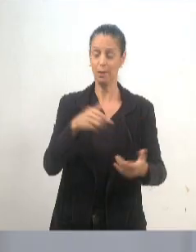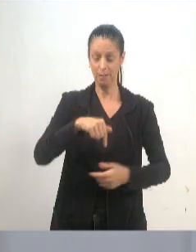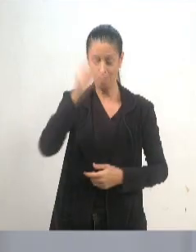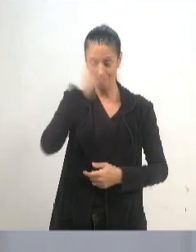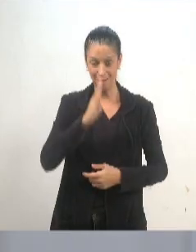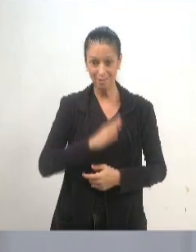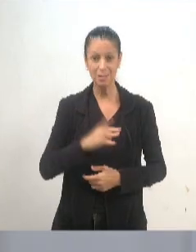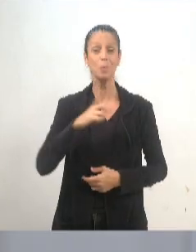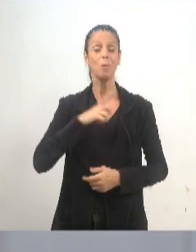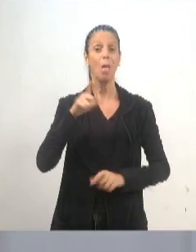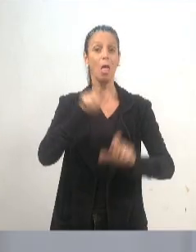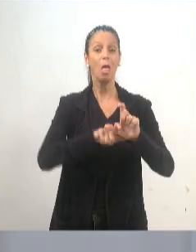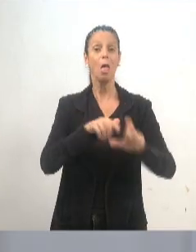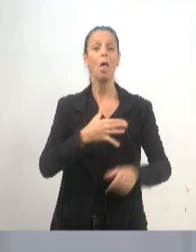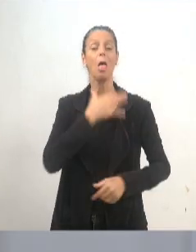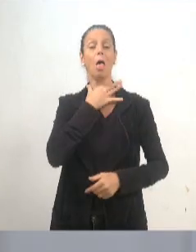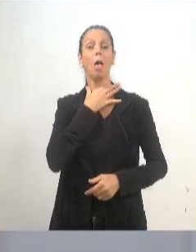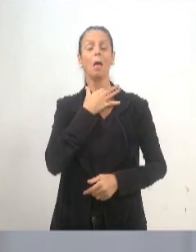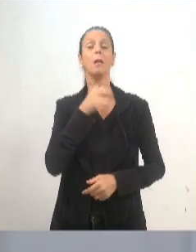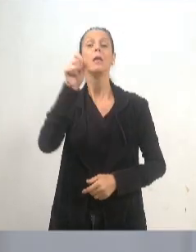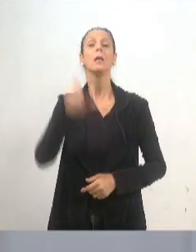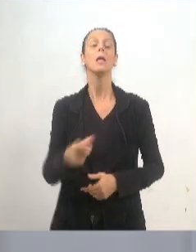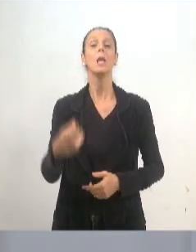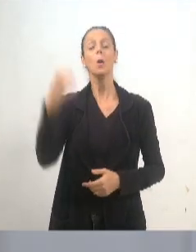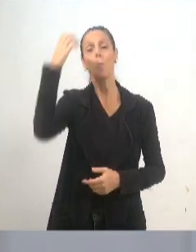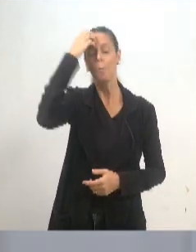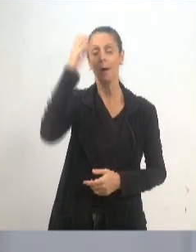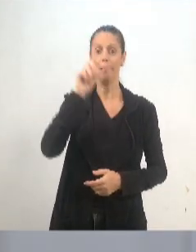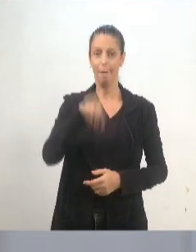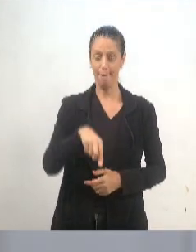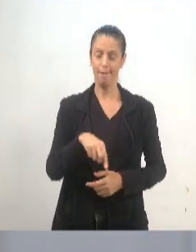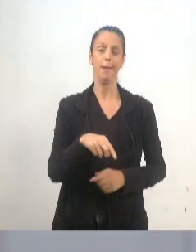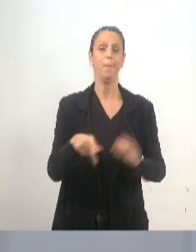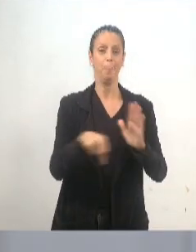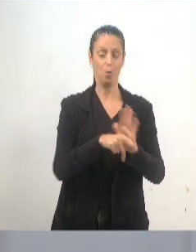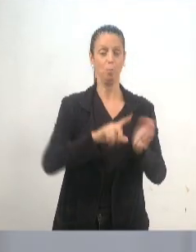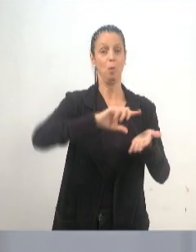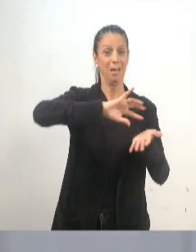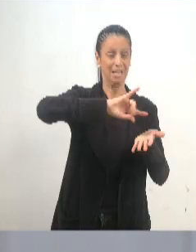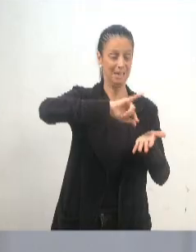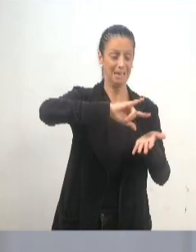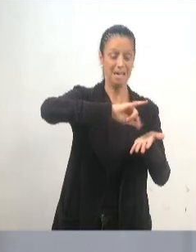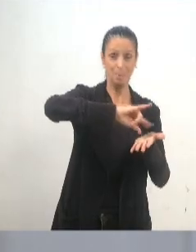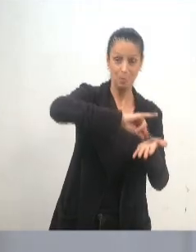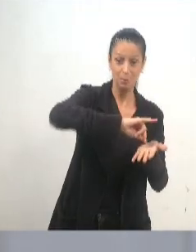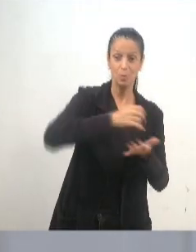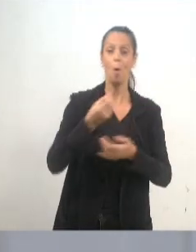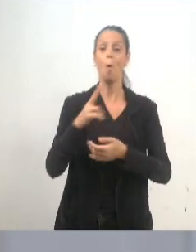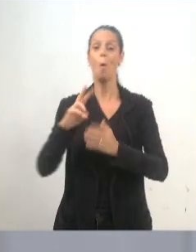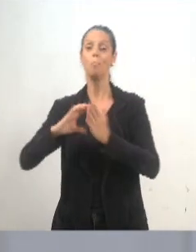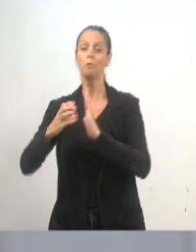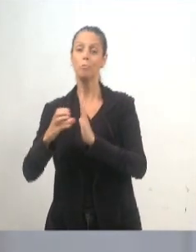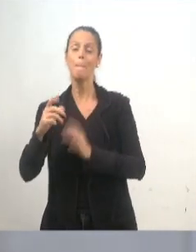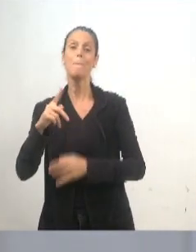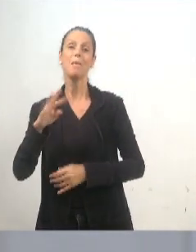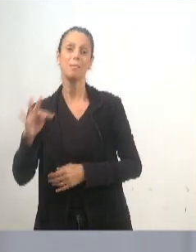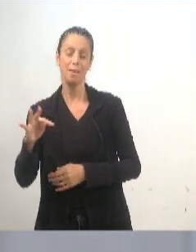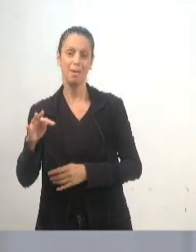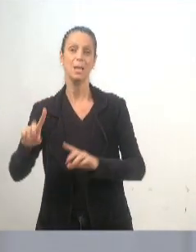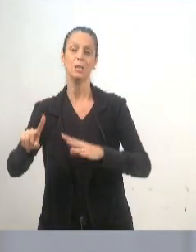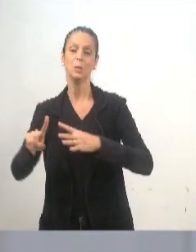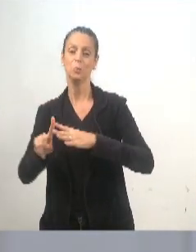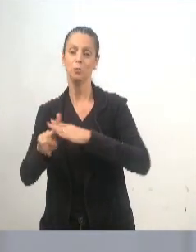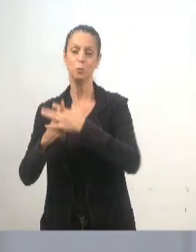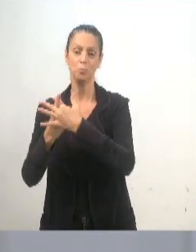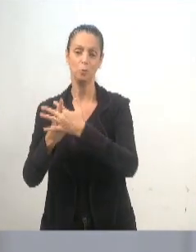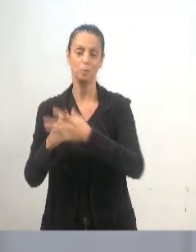aqui? Os capitalistas ou esses socialistas, petistas, que ficam legitimando um governo com juros de 15% ao